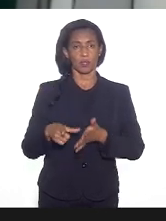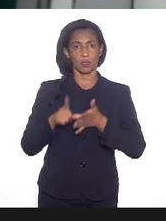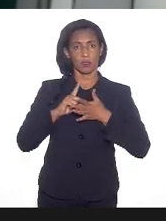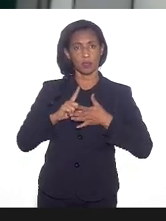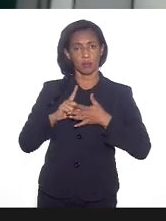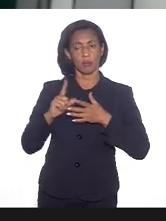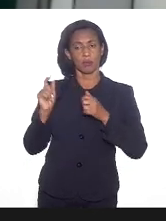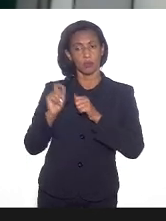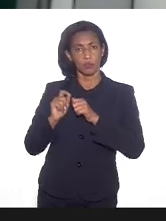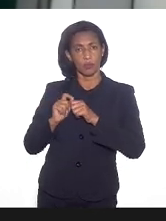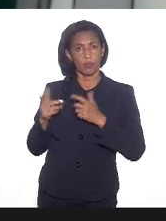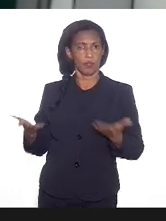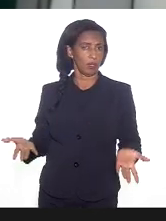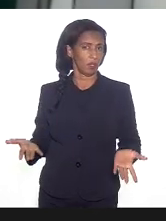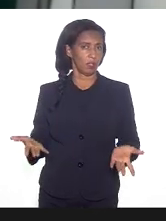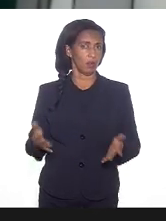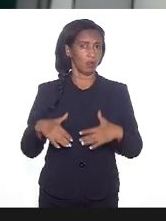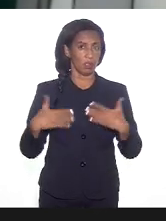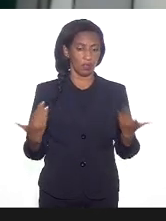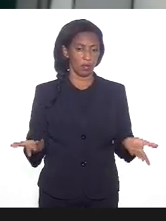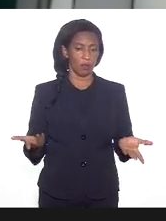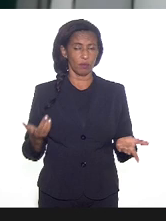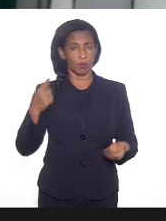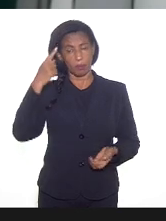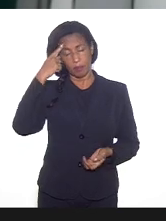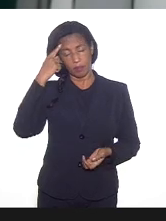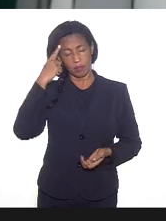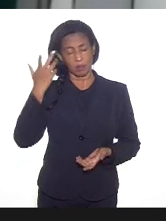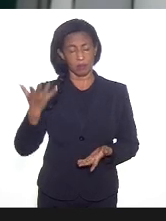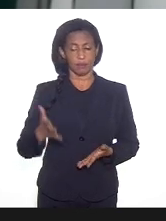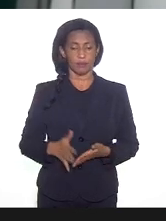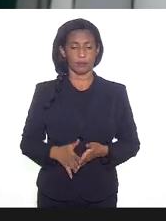sejam feitas. Talvez fosse o caso, para a gente pensar alto aqui,